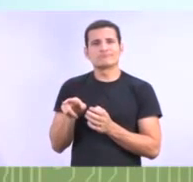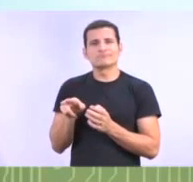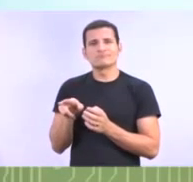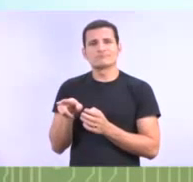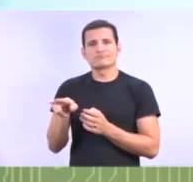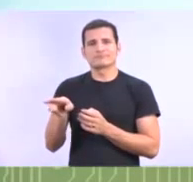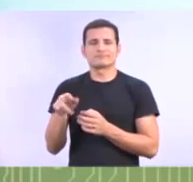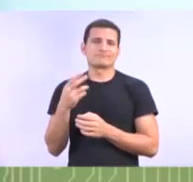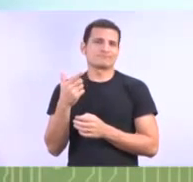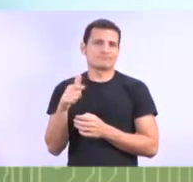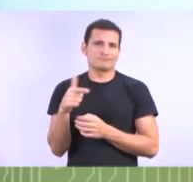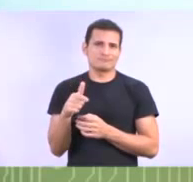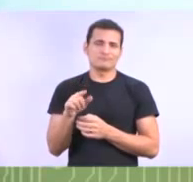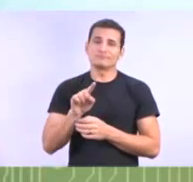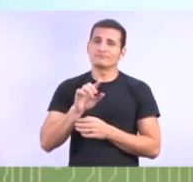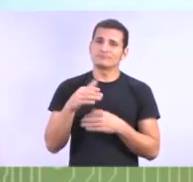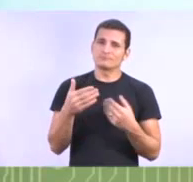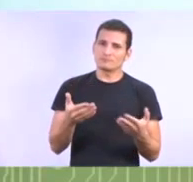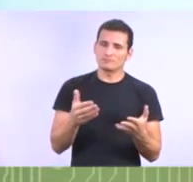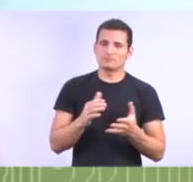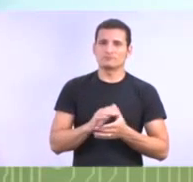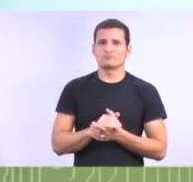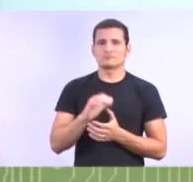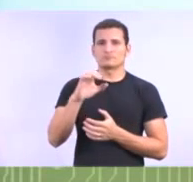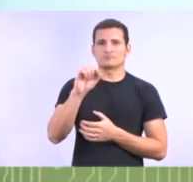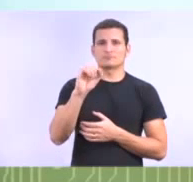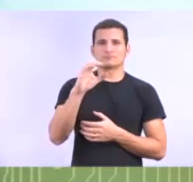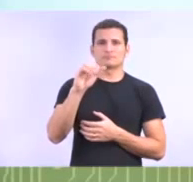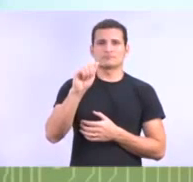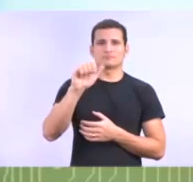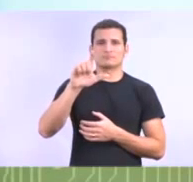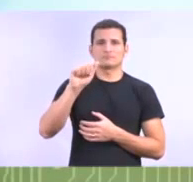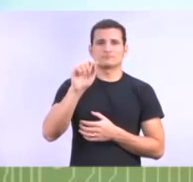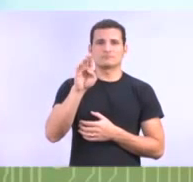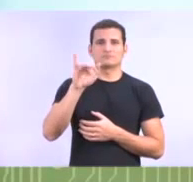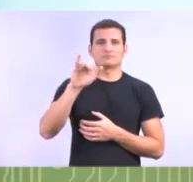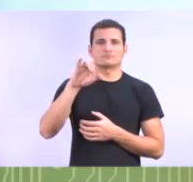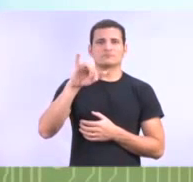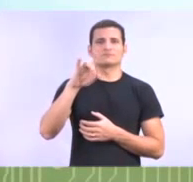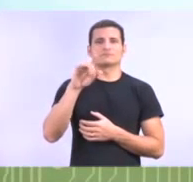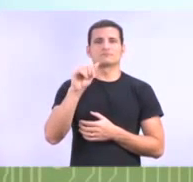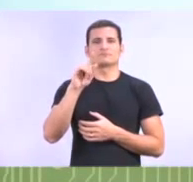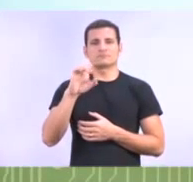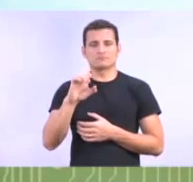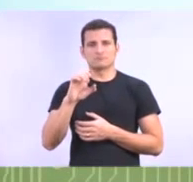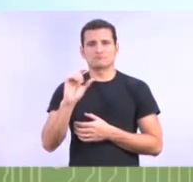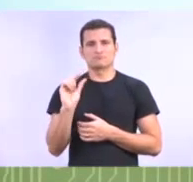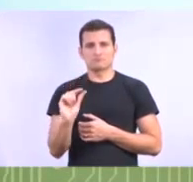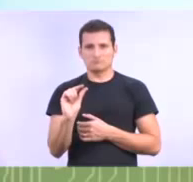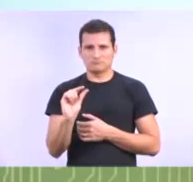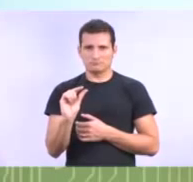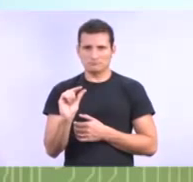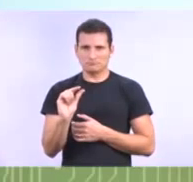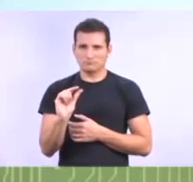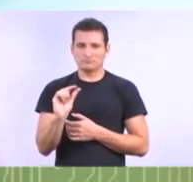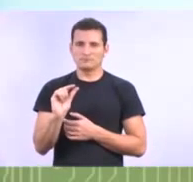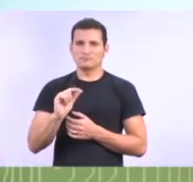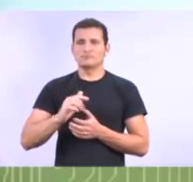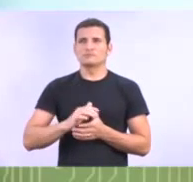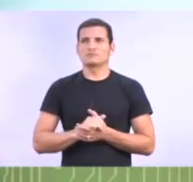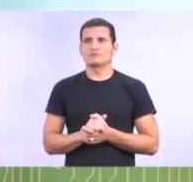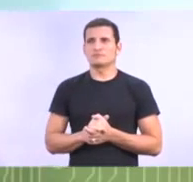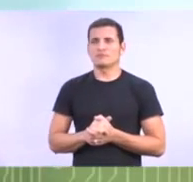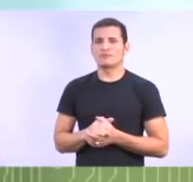para isso. Então você comprometeu a sua escalabilidade com equipamento de capacidade reduzida. Então, isso deve